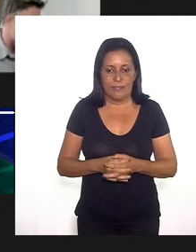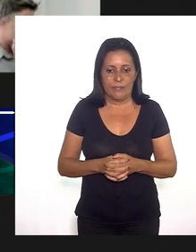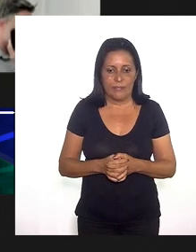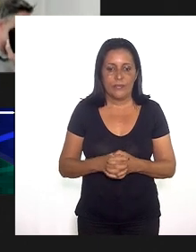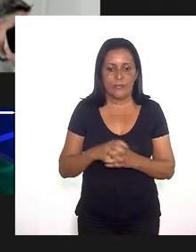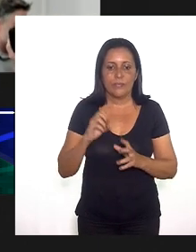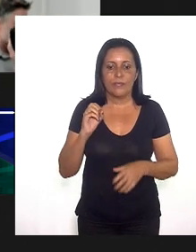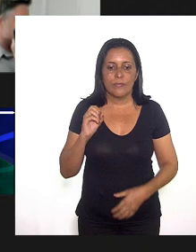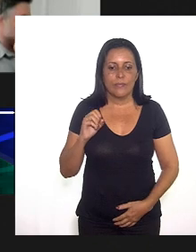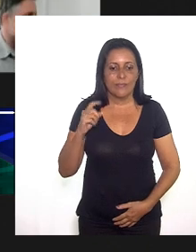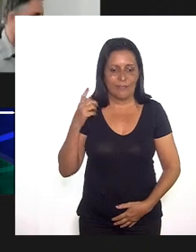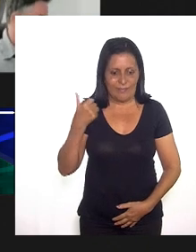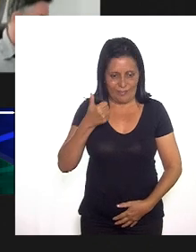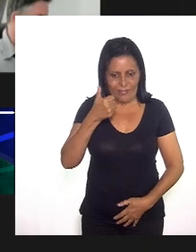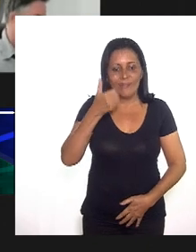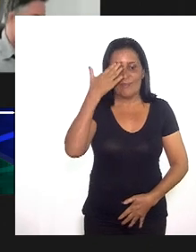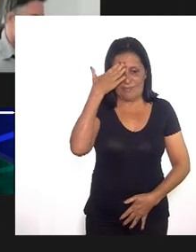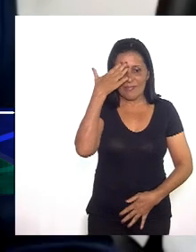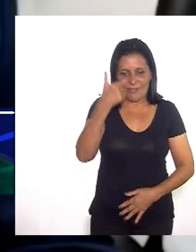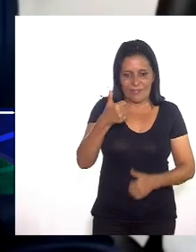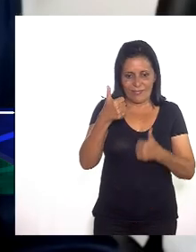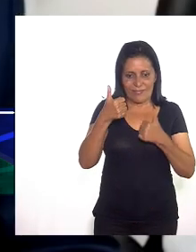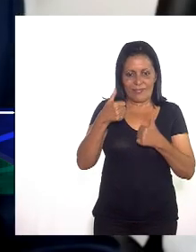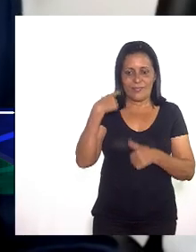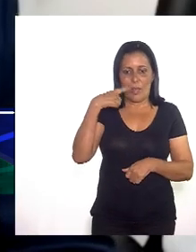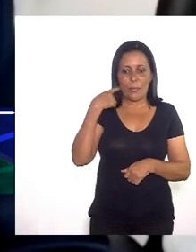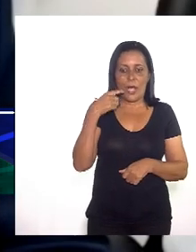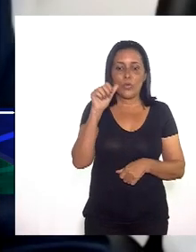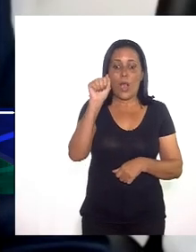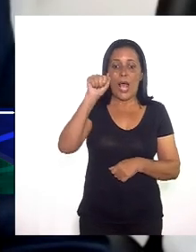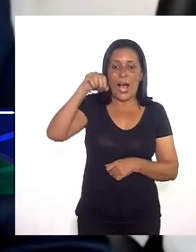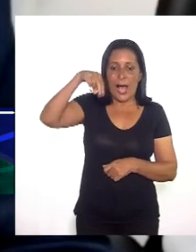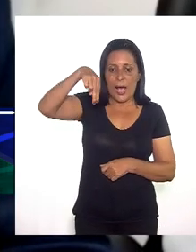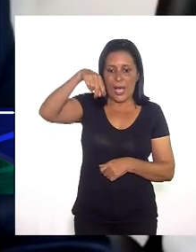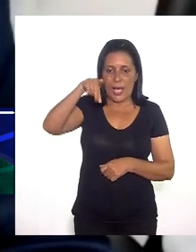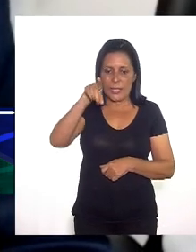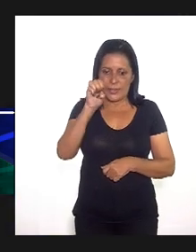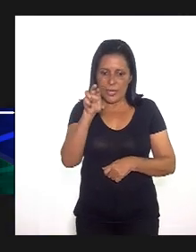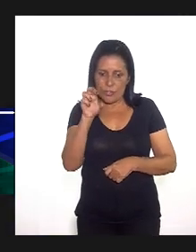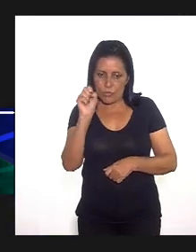Anderson. Presidente, está sem som. Ok. Obrigado. Deputado Anderson Alexandre.